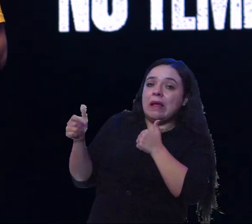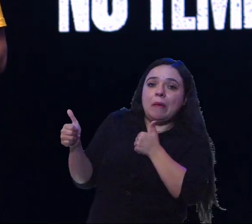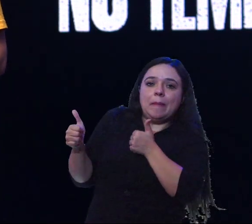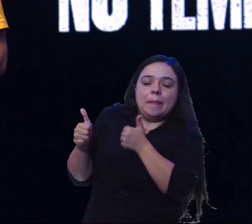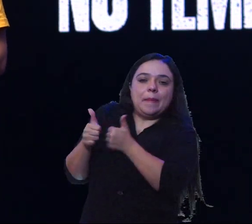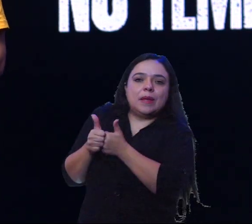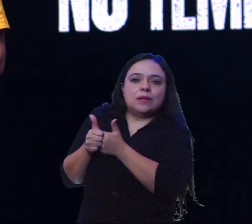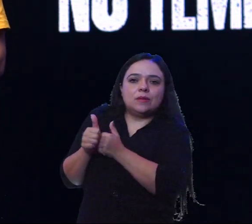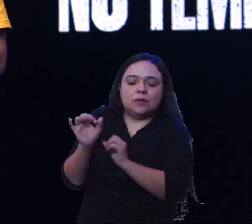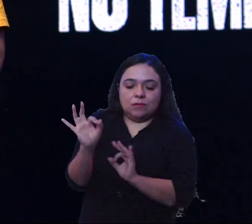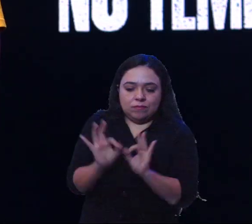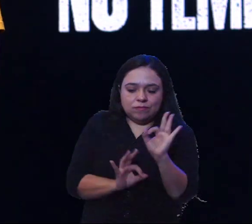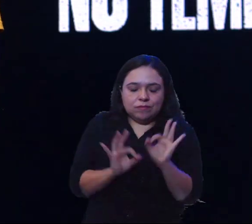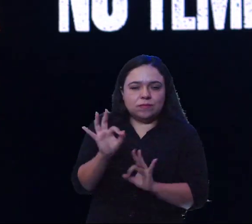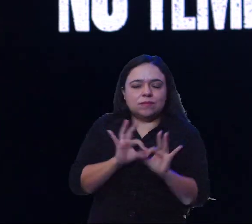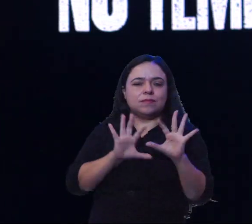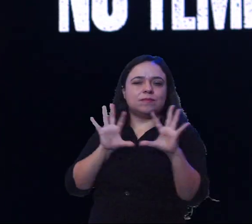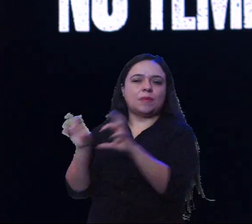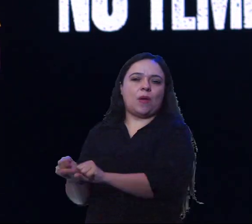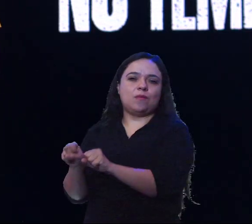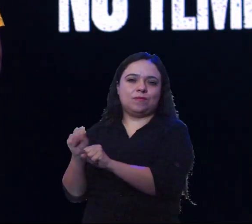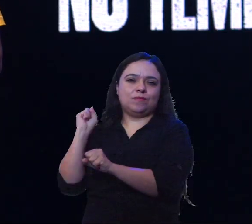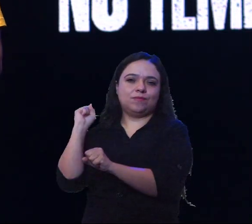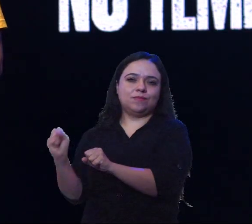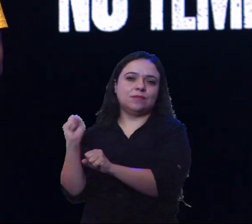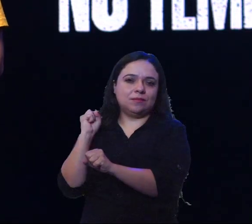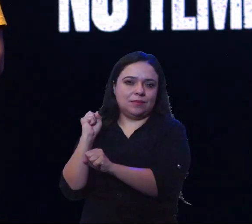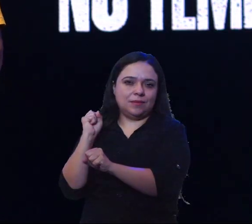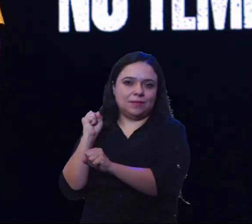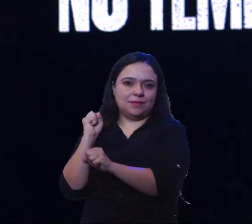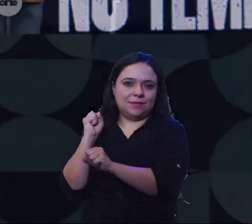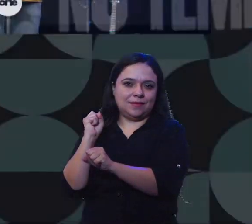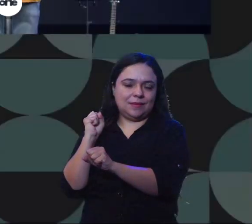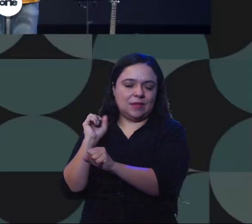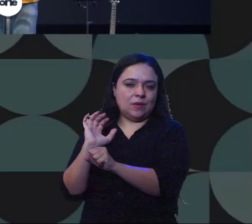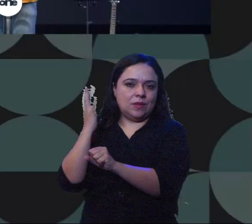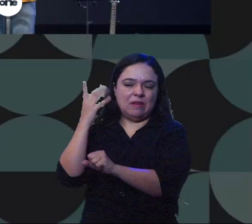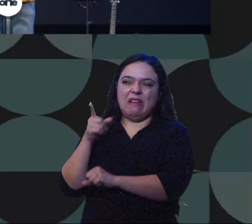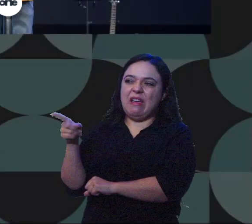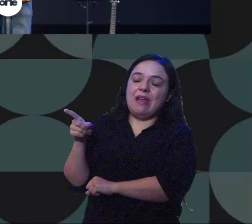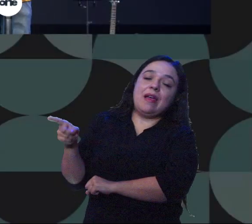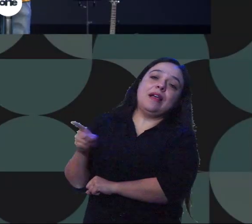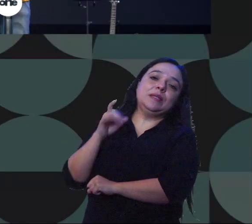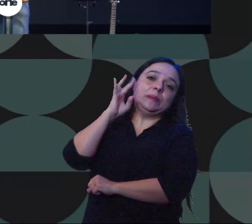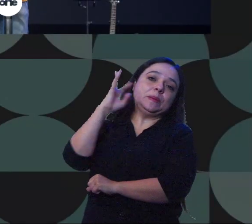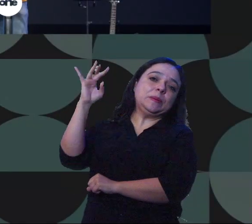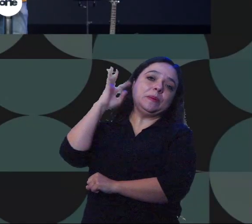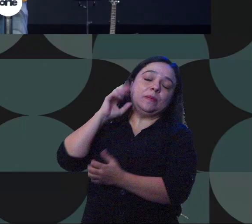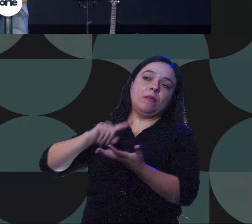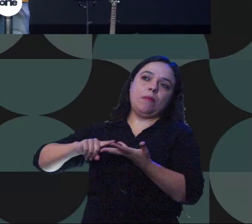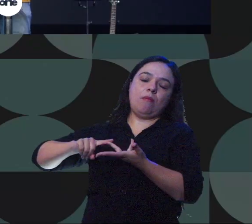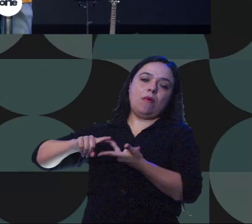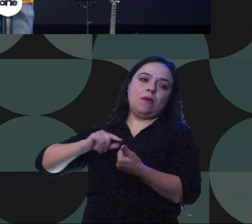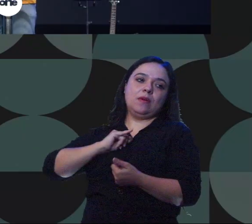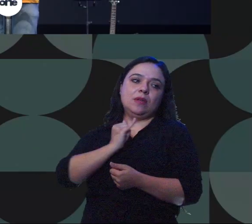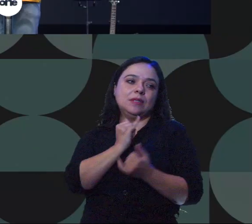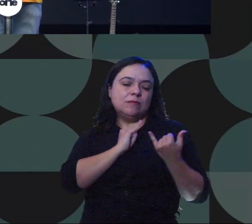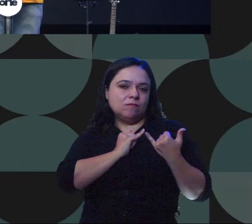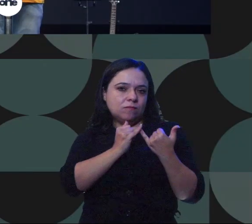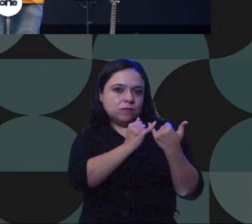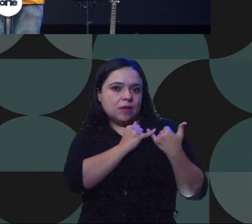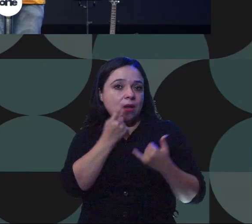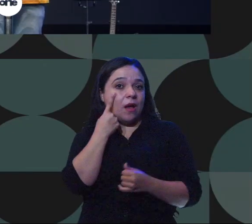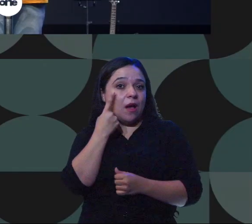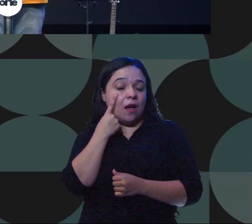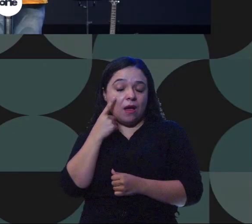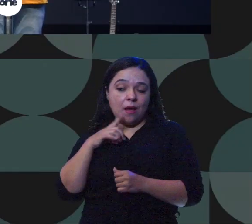aproximasse, planejaram uma forma de matá-lo. Lá vem o sonhador, disseram uns aos outros. Vamos matá-lo e jogá-lo